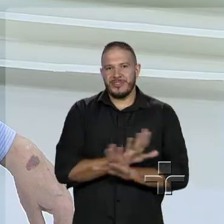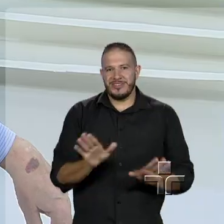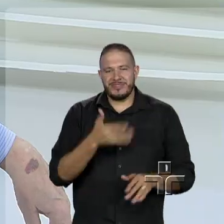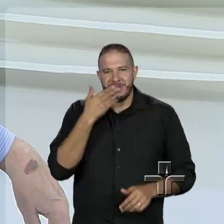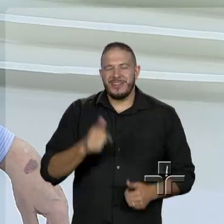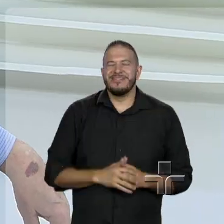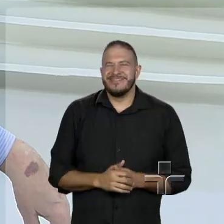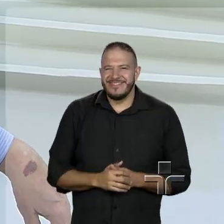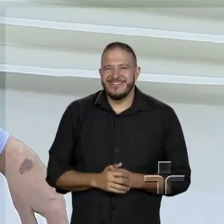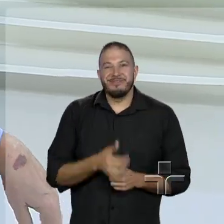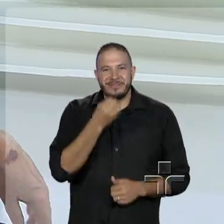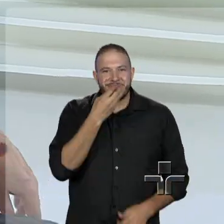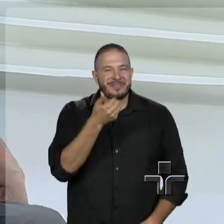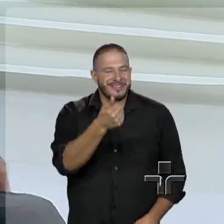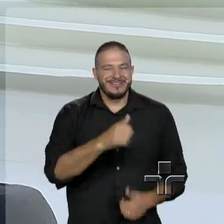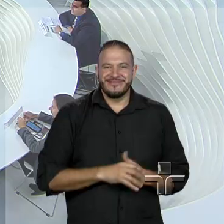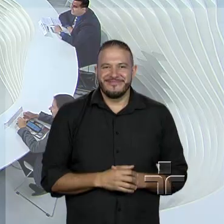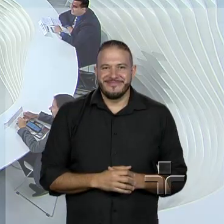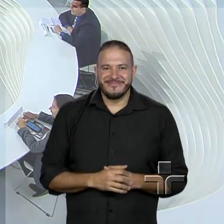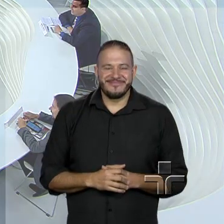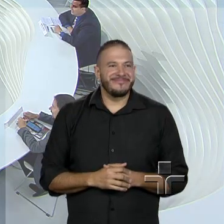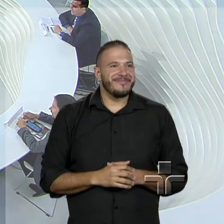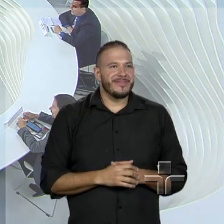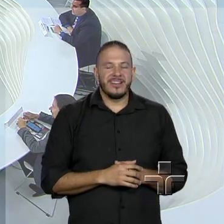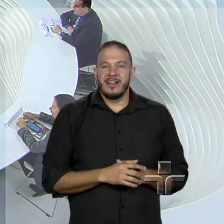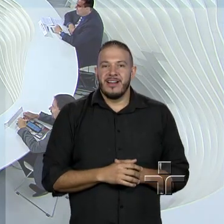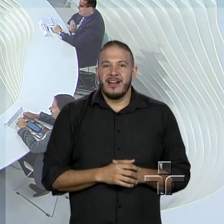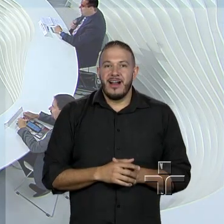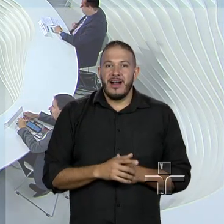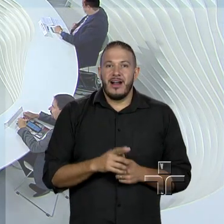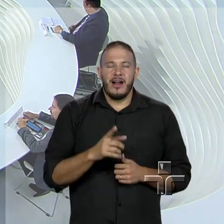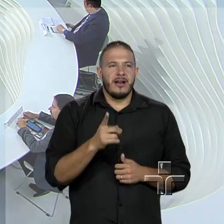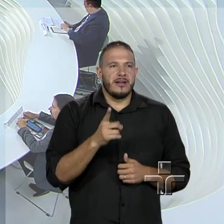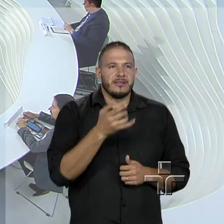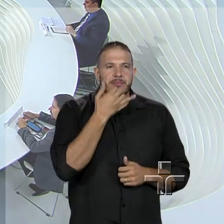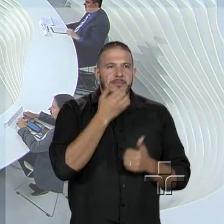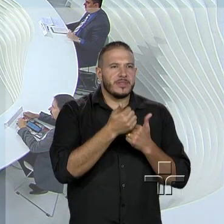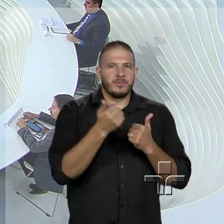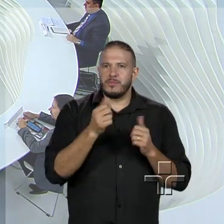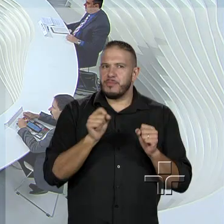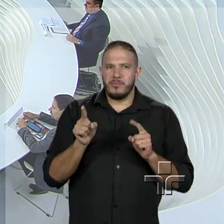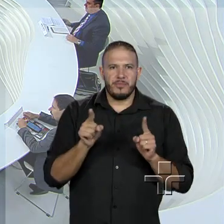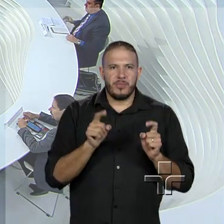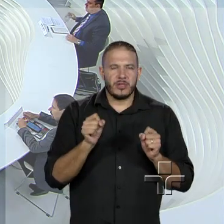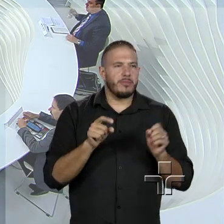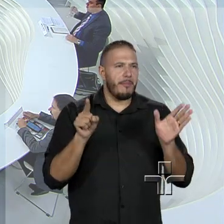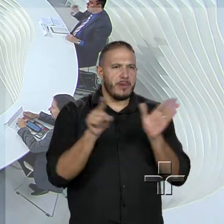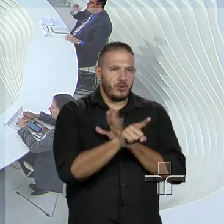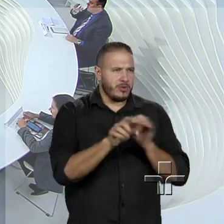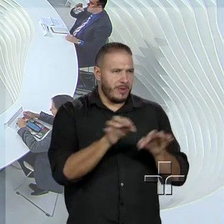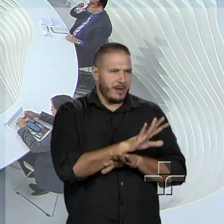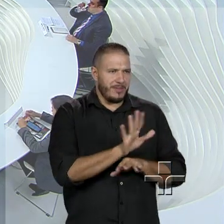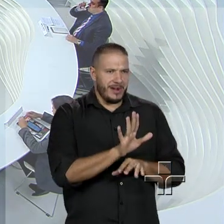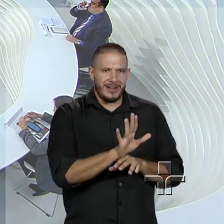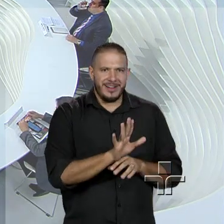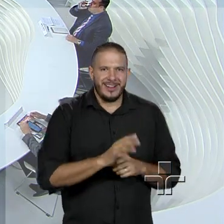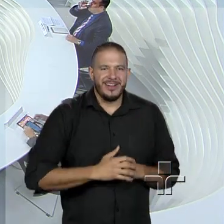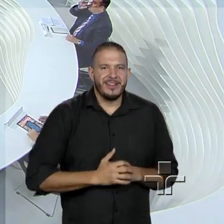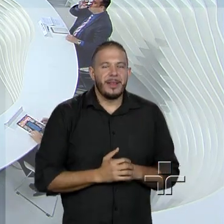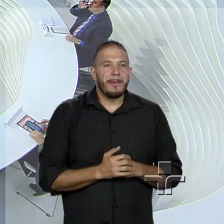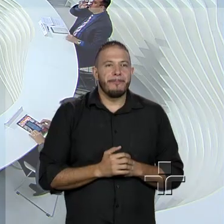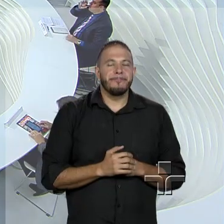Muito bom. Agora, Ministro, posso? Sim. Uma senhor- pergunta Posso? para terminar. Que